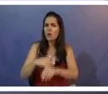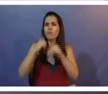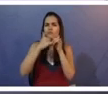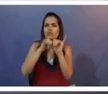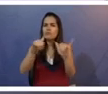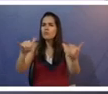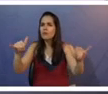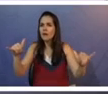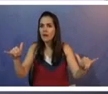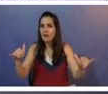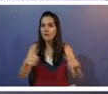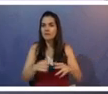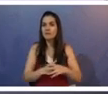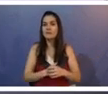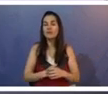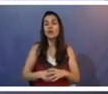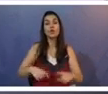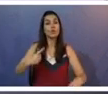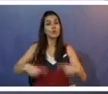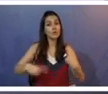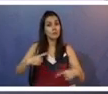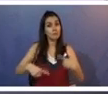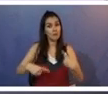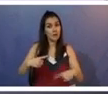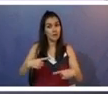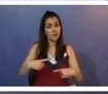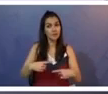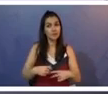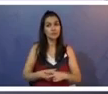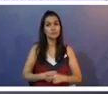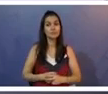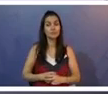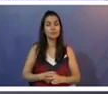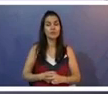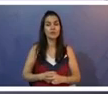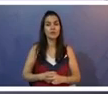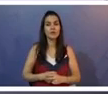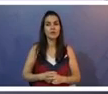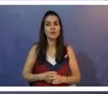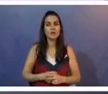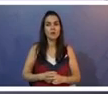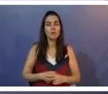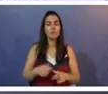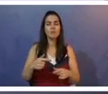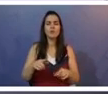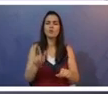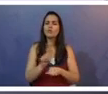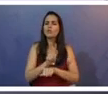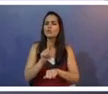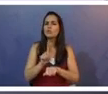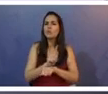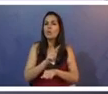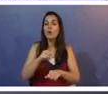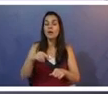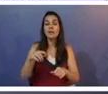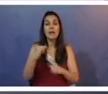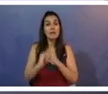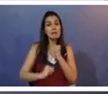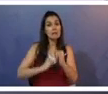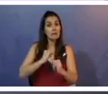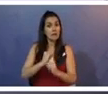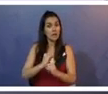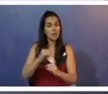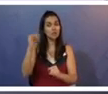divulgada em debate online nesta terça-feira, 9, pelo Comitê Gestor da Internet no Brasil,